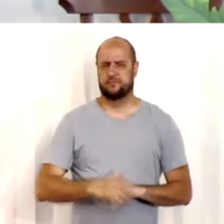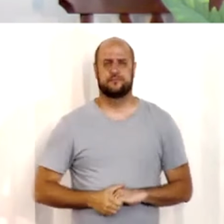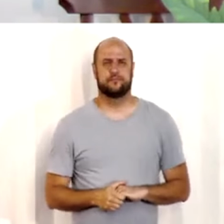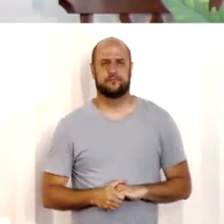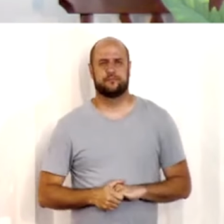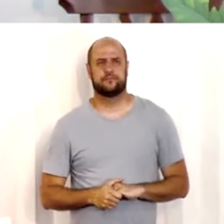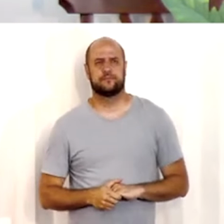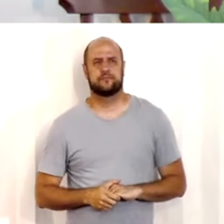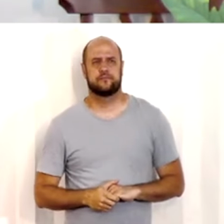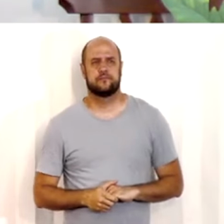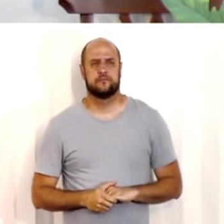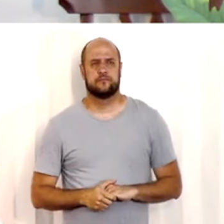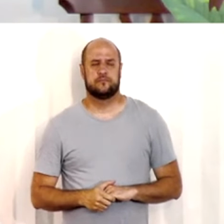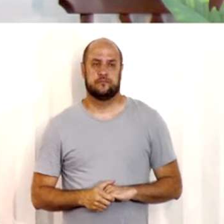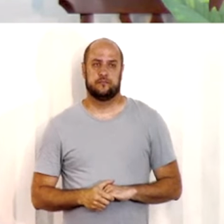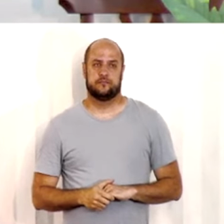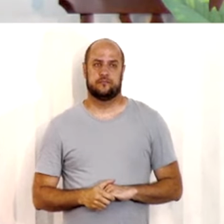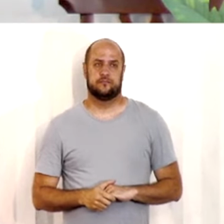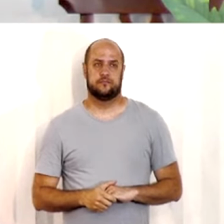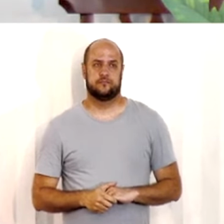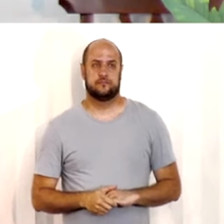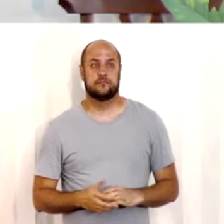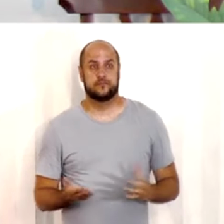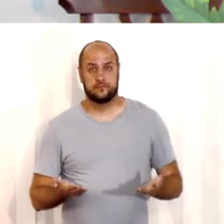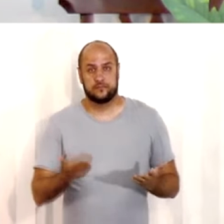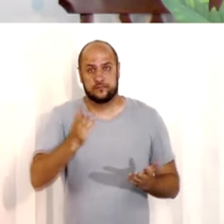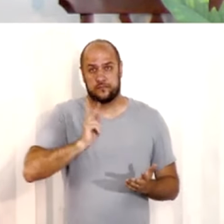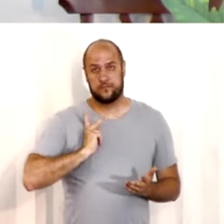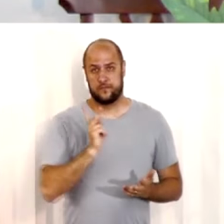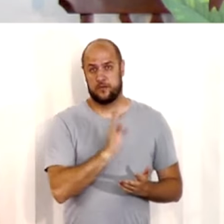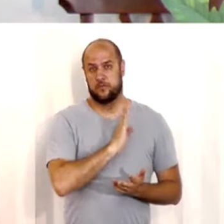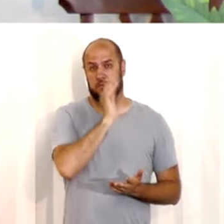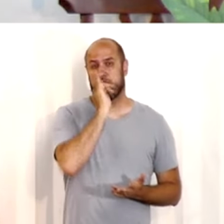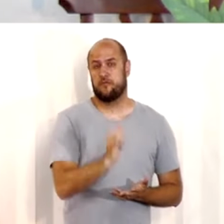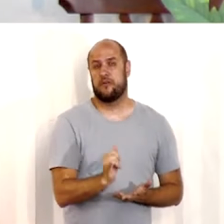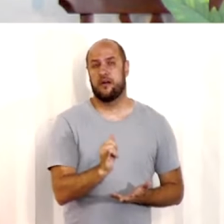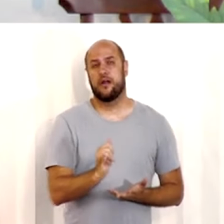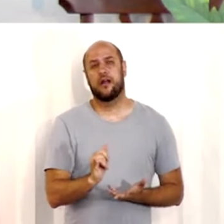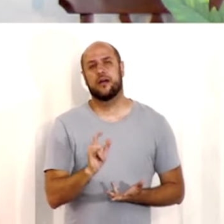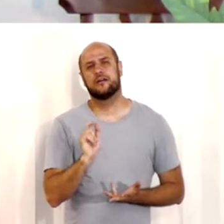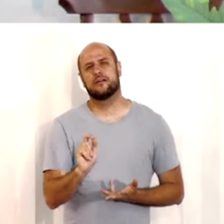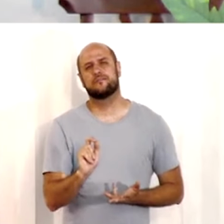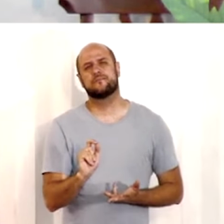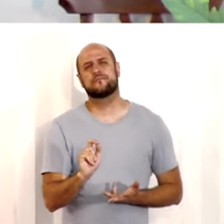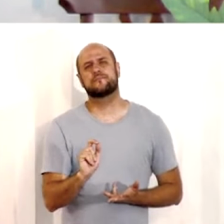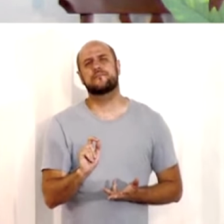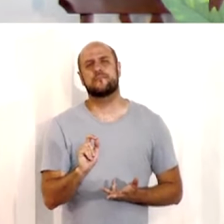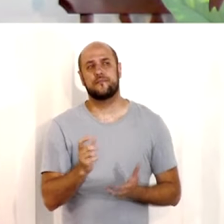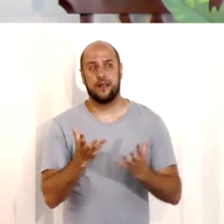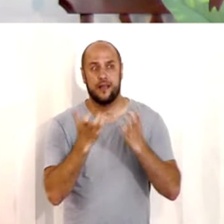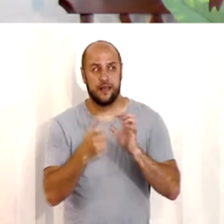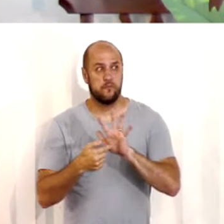quando? Era isso que o autor aos Hebreus queria que os hebreus logo compreendessem. Existe uma